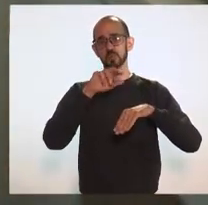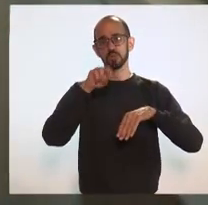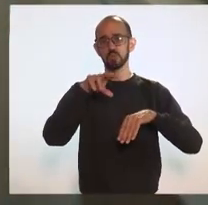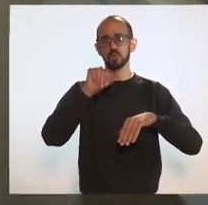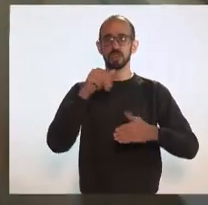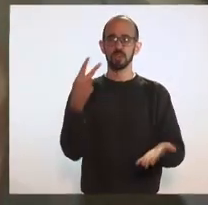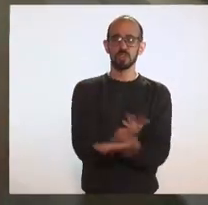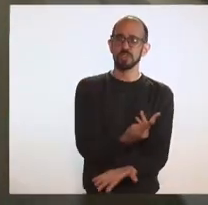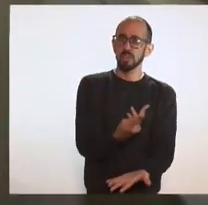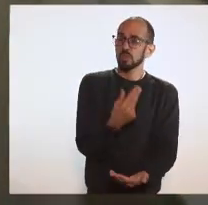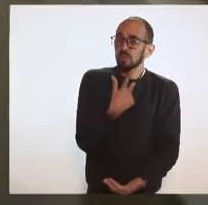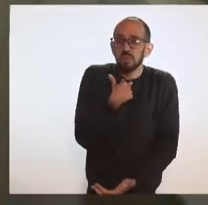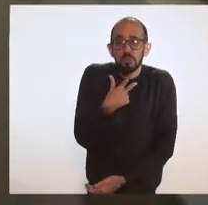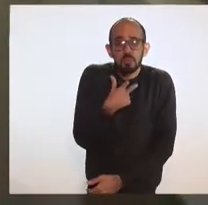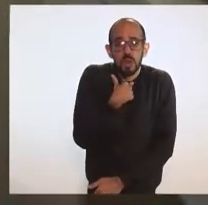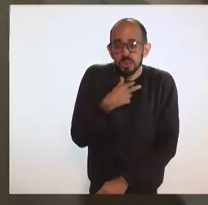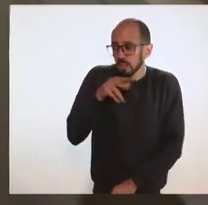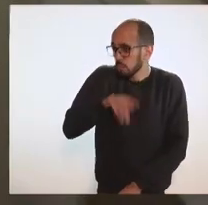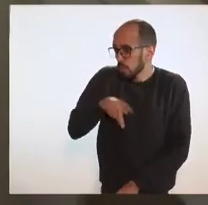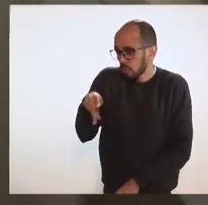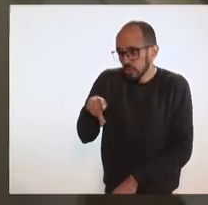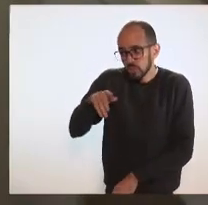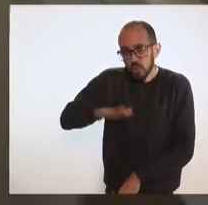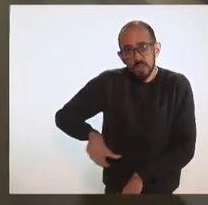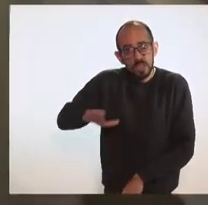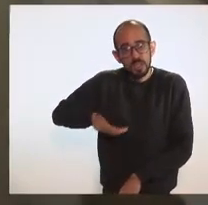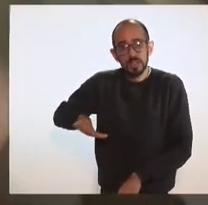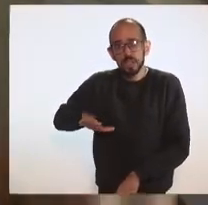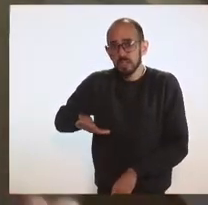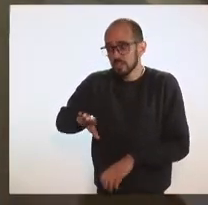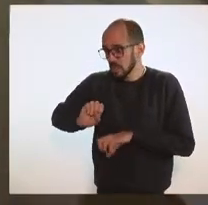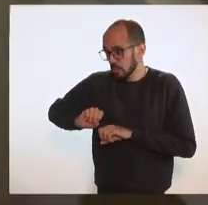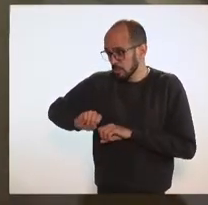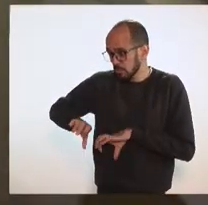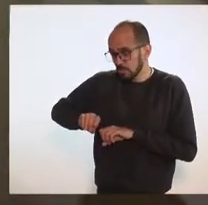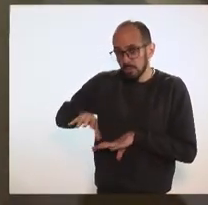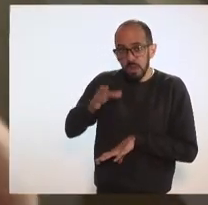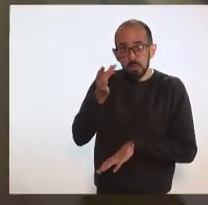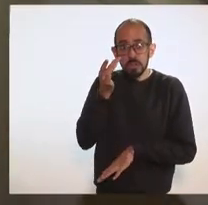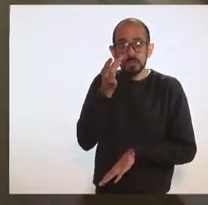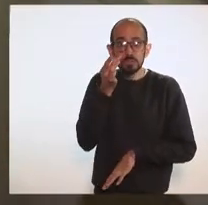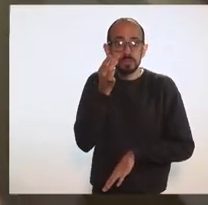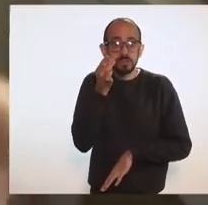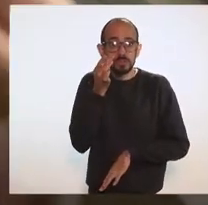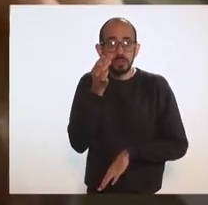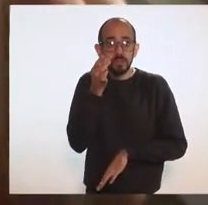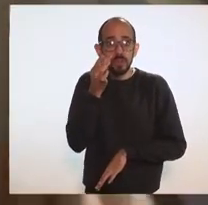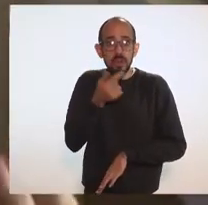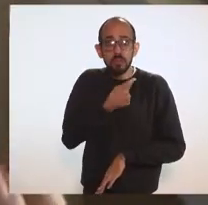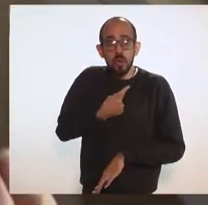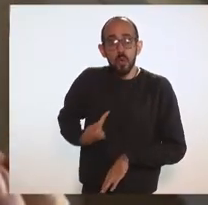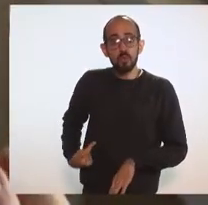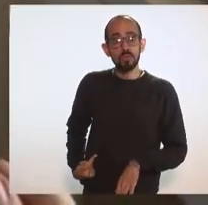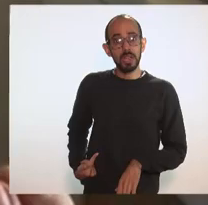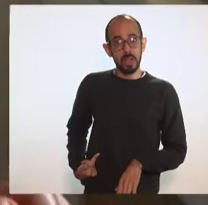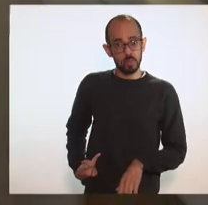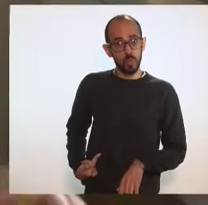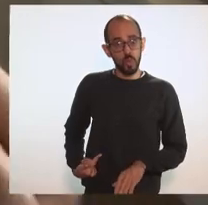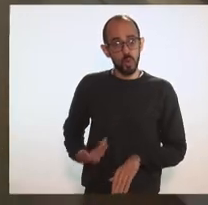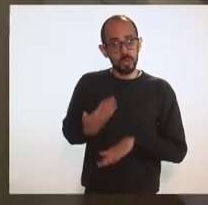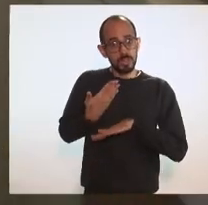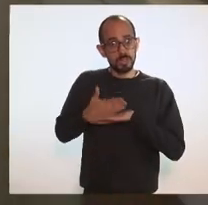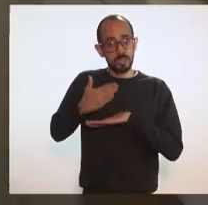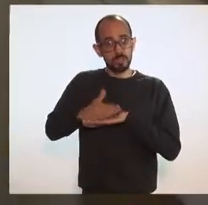pode ter Professor Tem Criança em sala de aula aí vem o governador em exercício